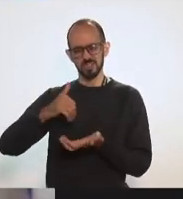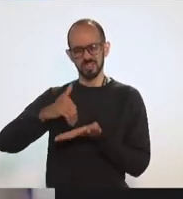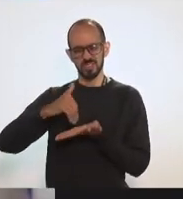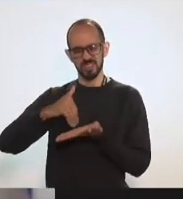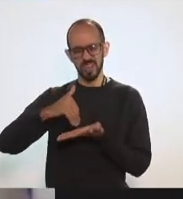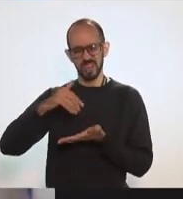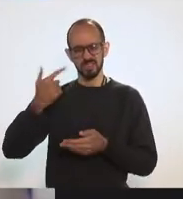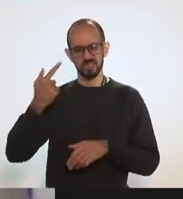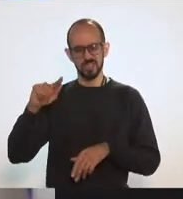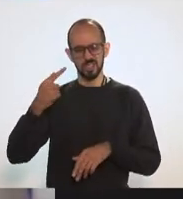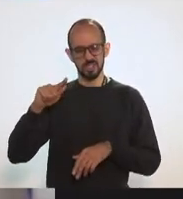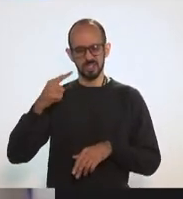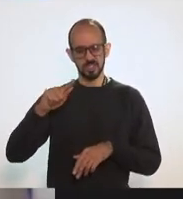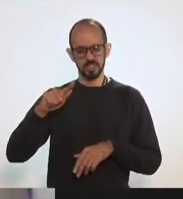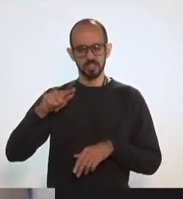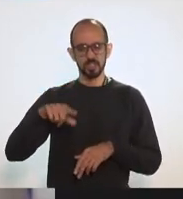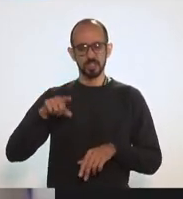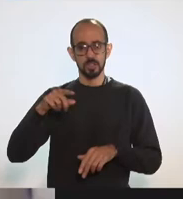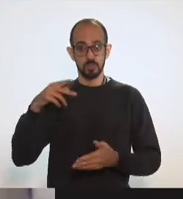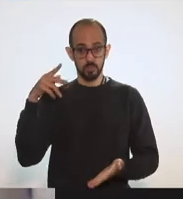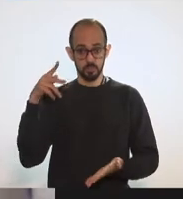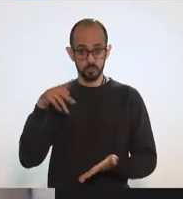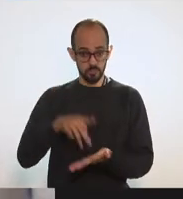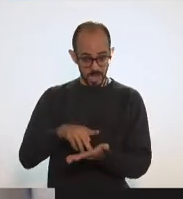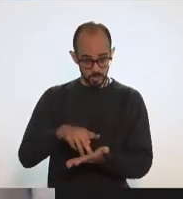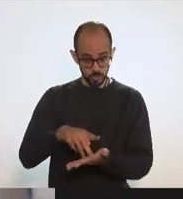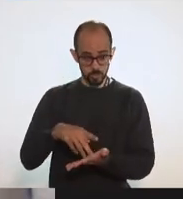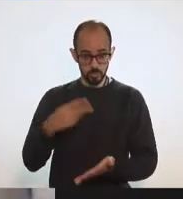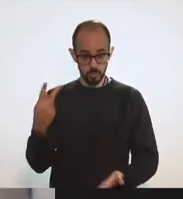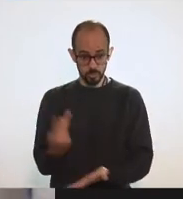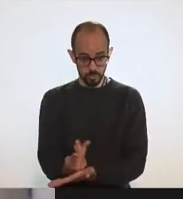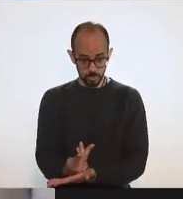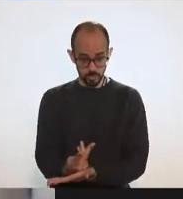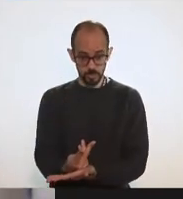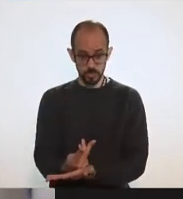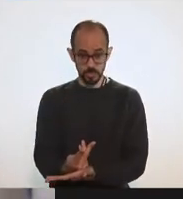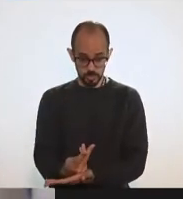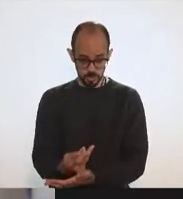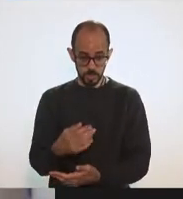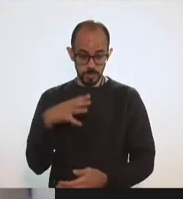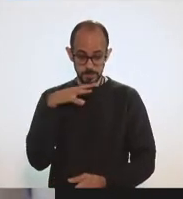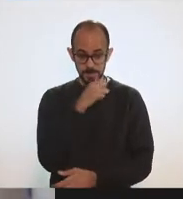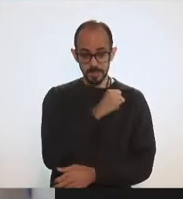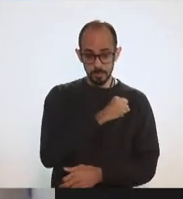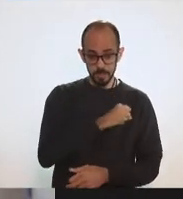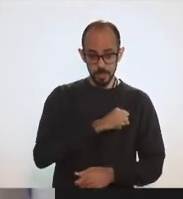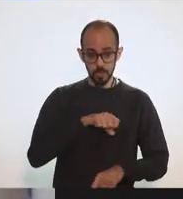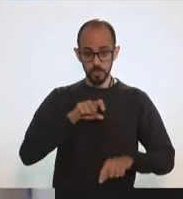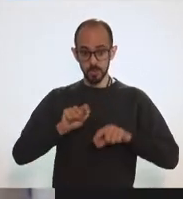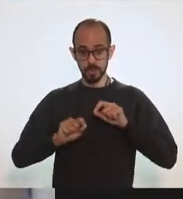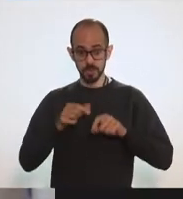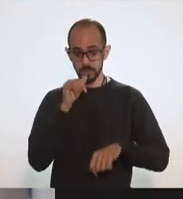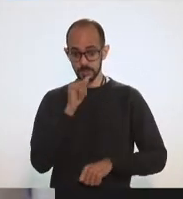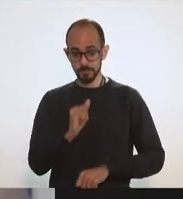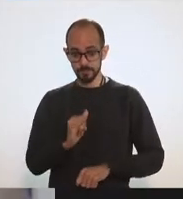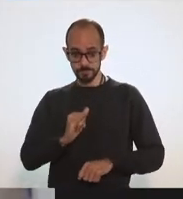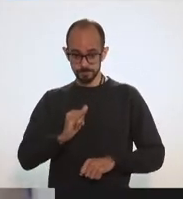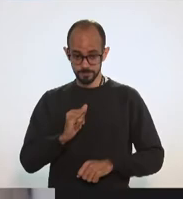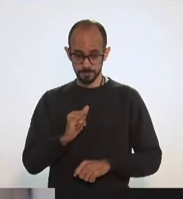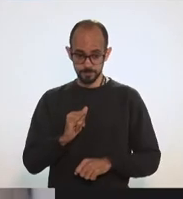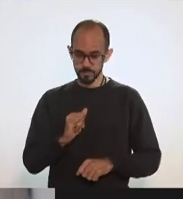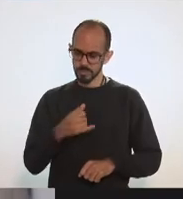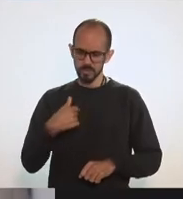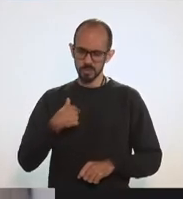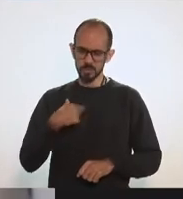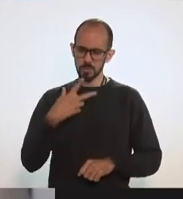um fato que ocasionou um incêndio, que notadamente é algo relacionado à instalação elétrica, não me parece